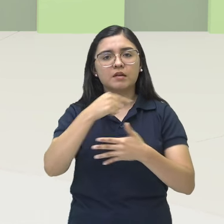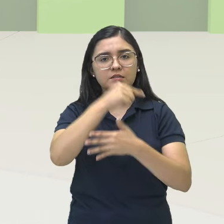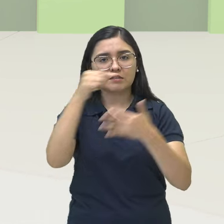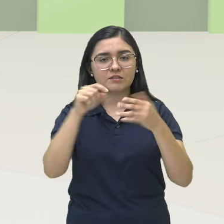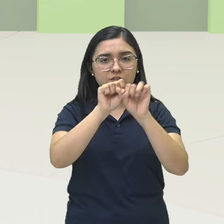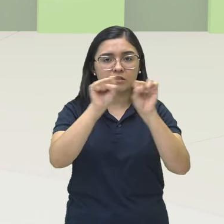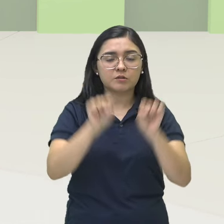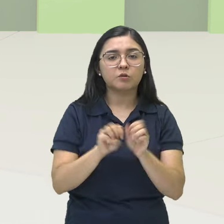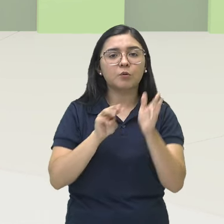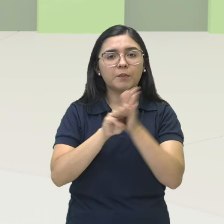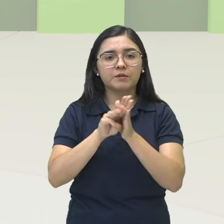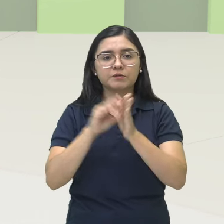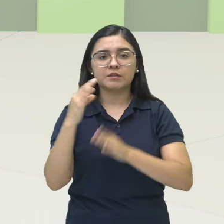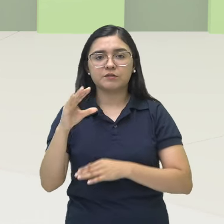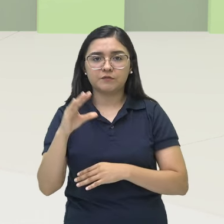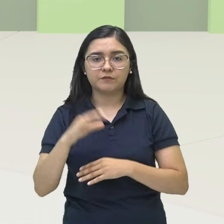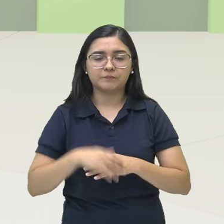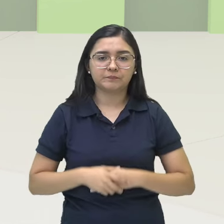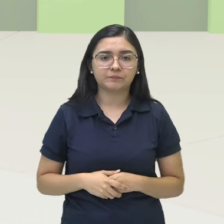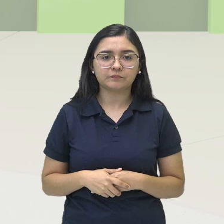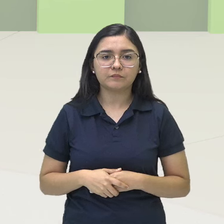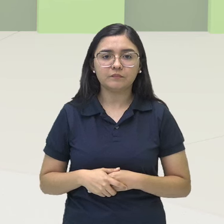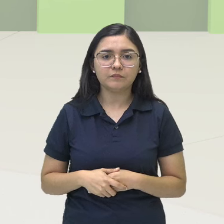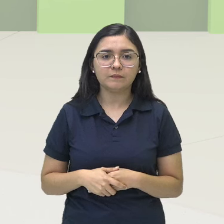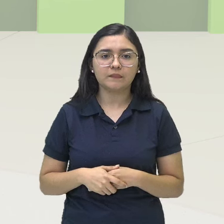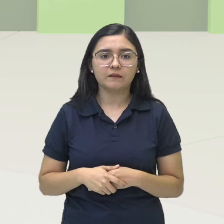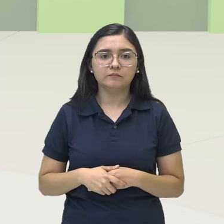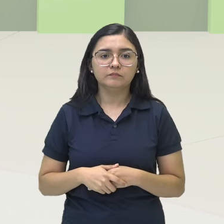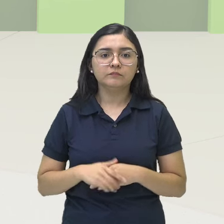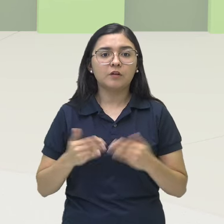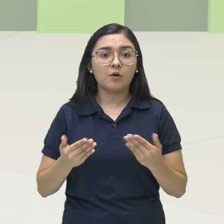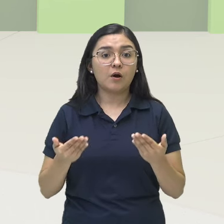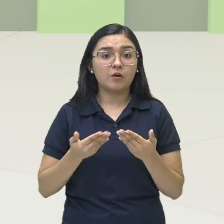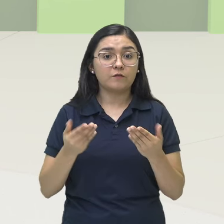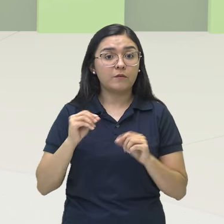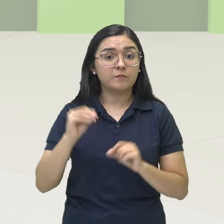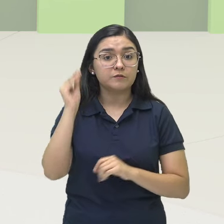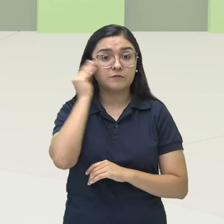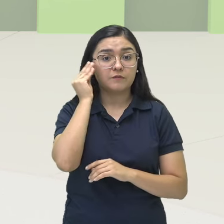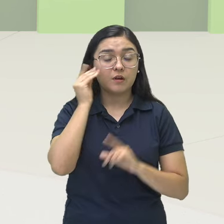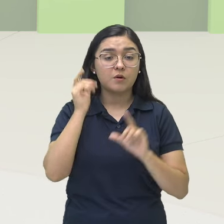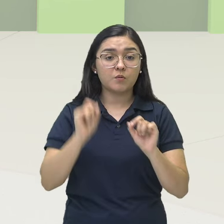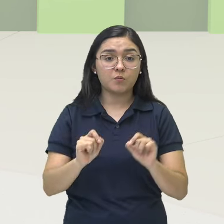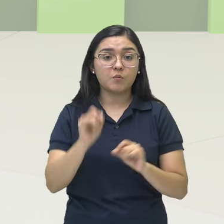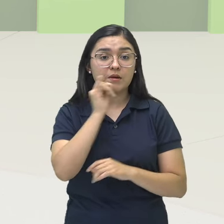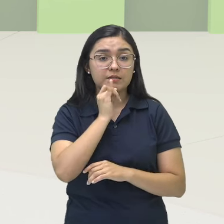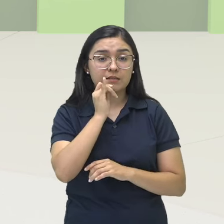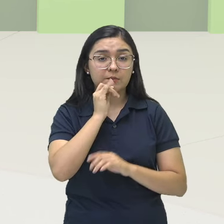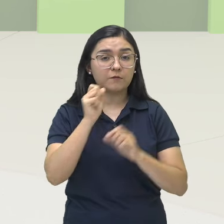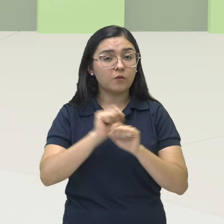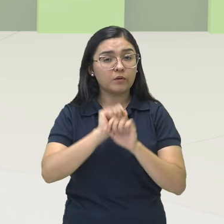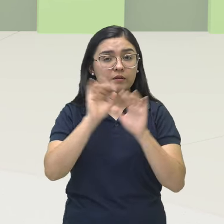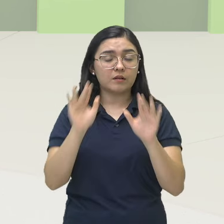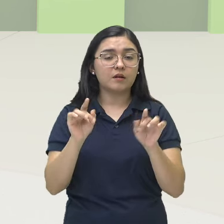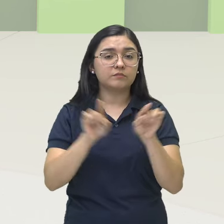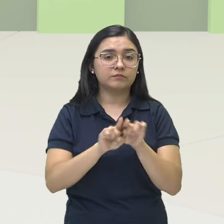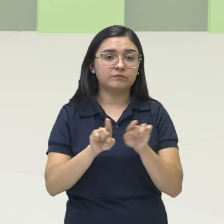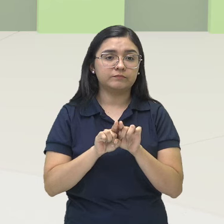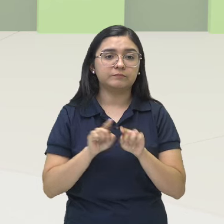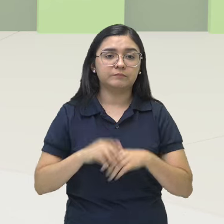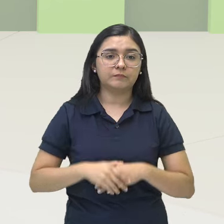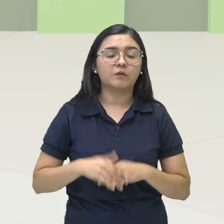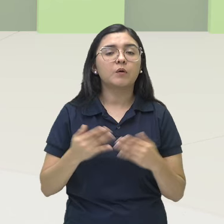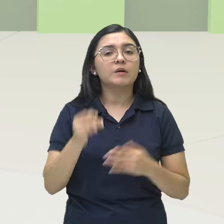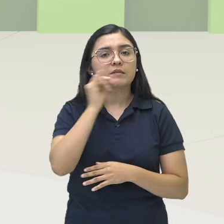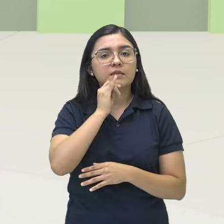sistemática do método científico. Vamos ver um exemplo que foi muito importante aqui para o método científico. Desse exemplo